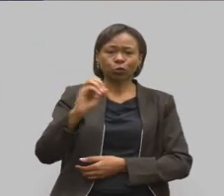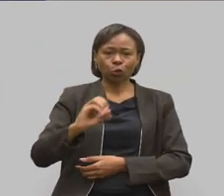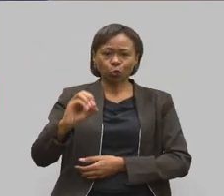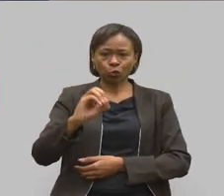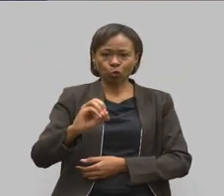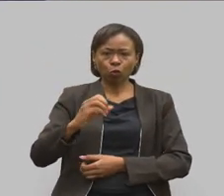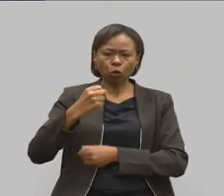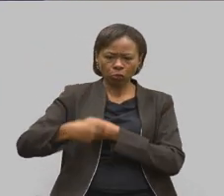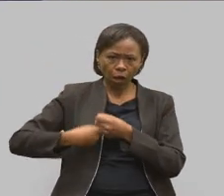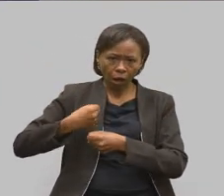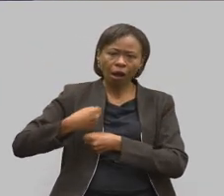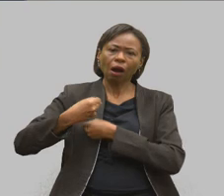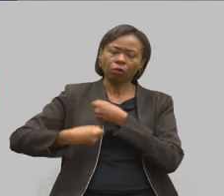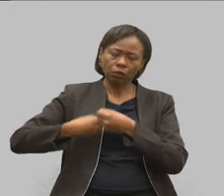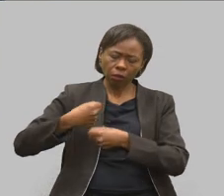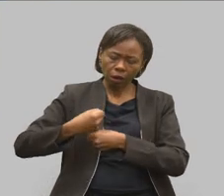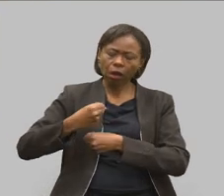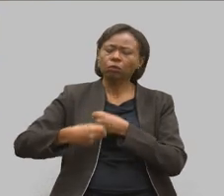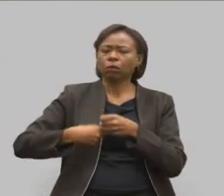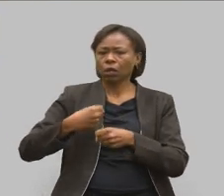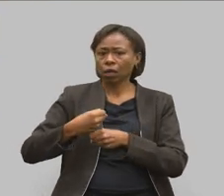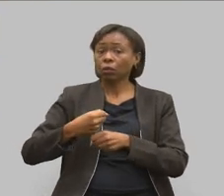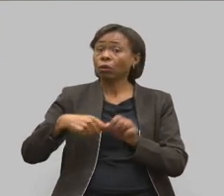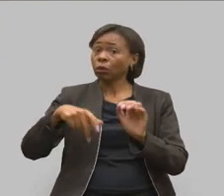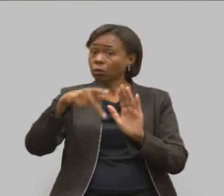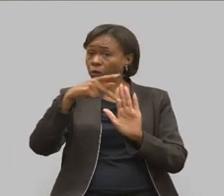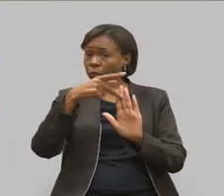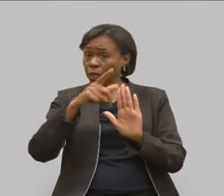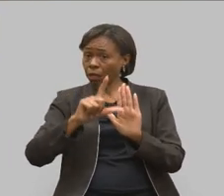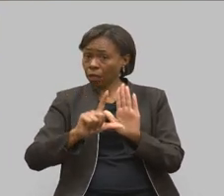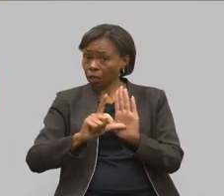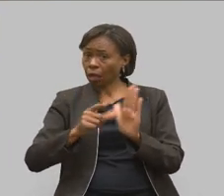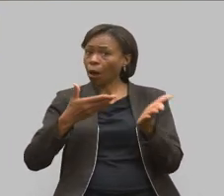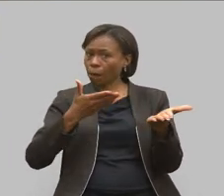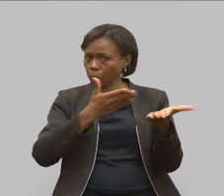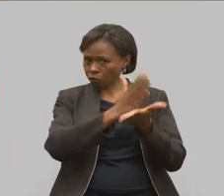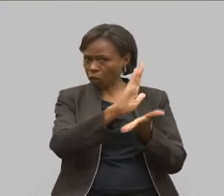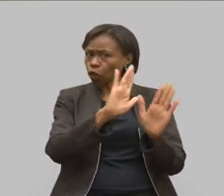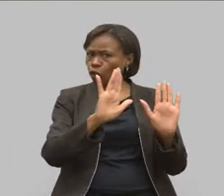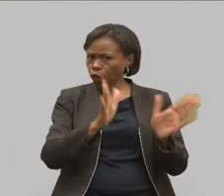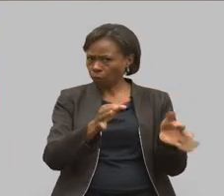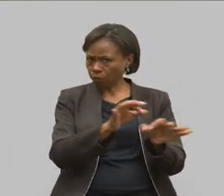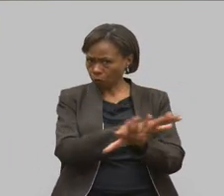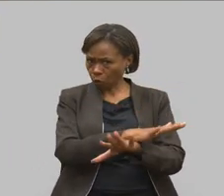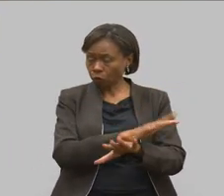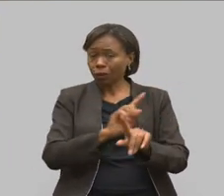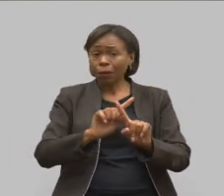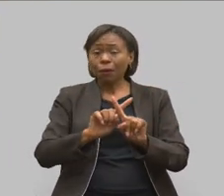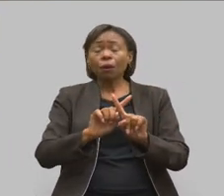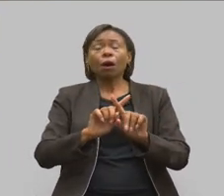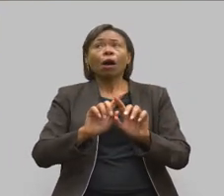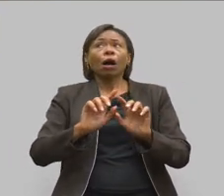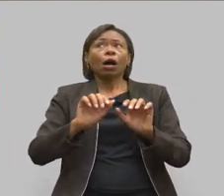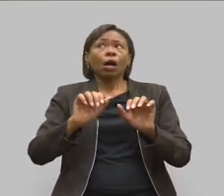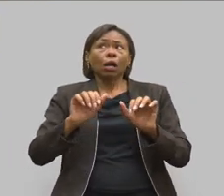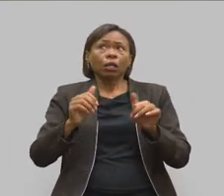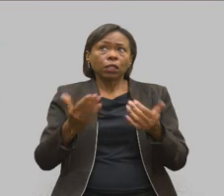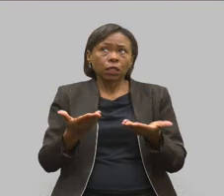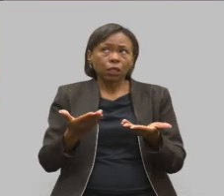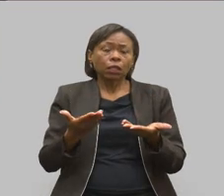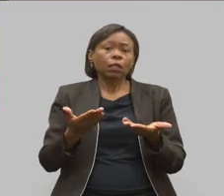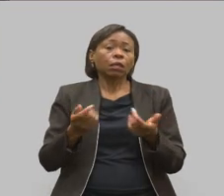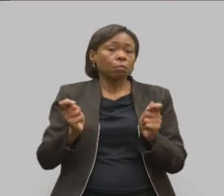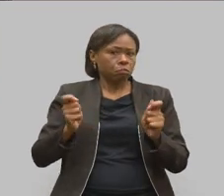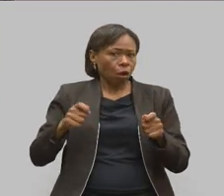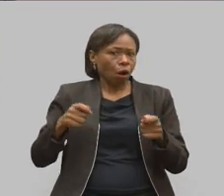é um PL que já está aprovado nas devidas comissões já pronto para